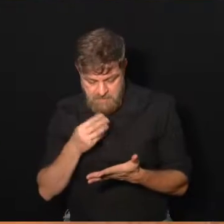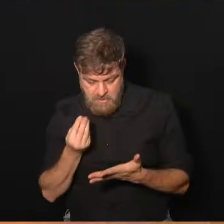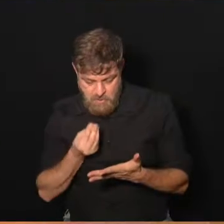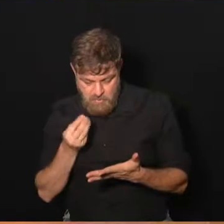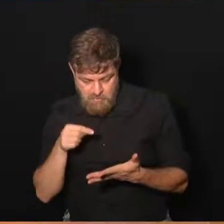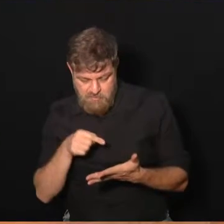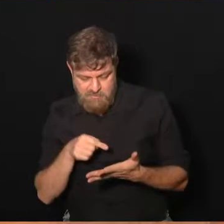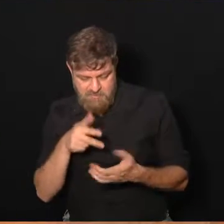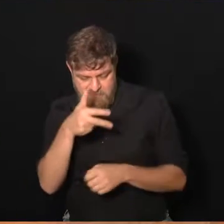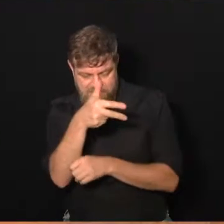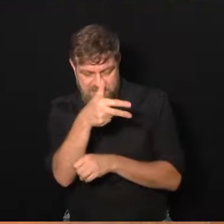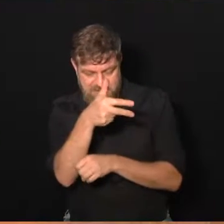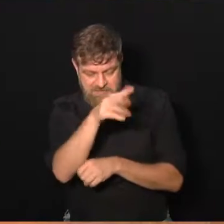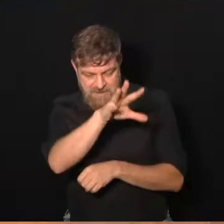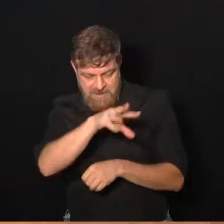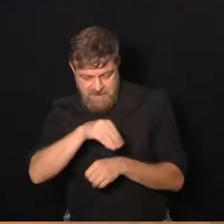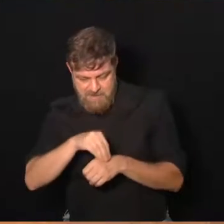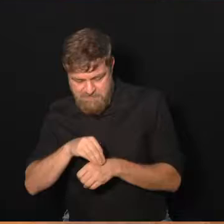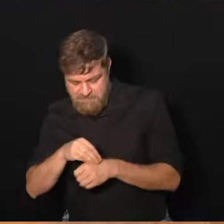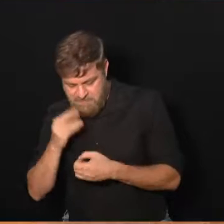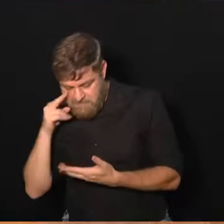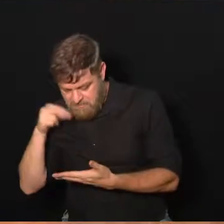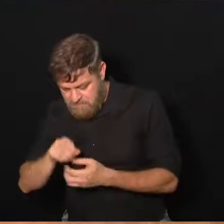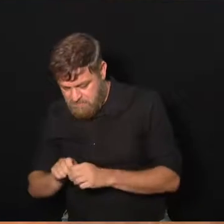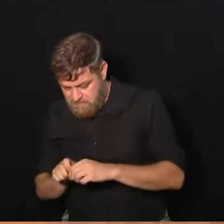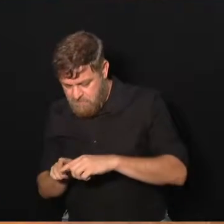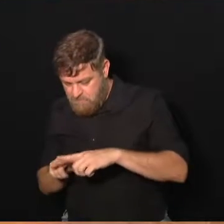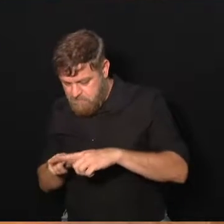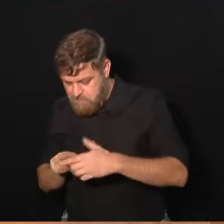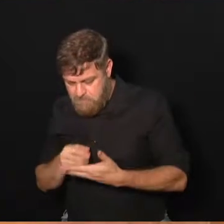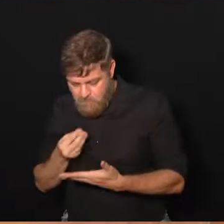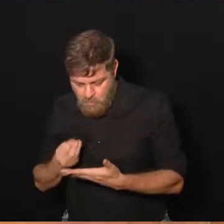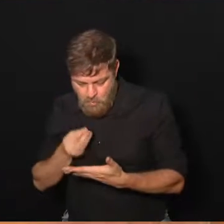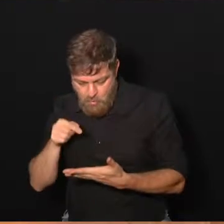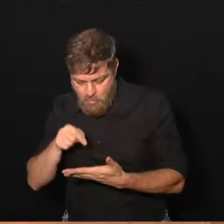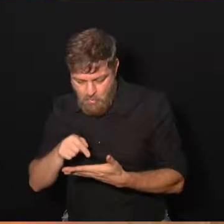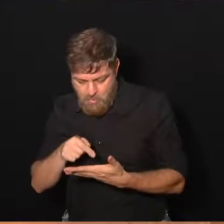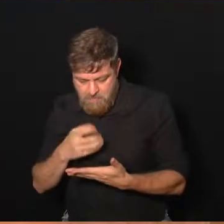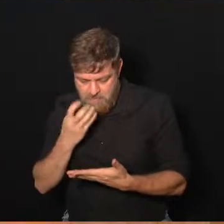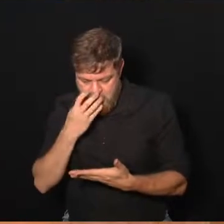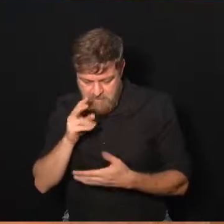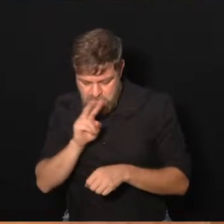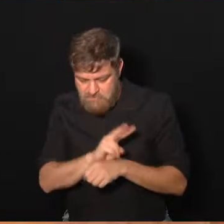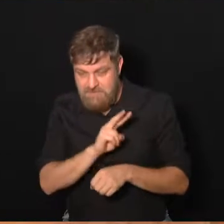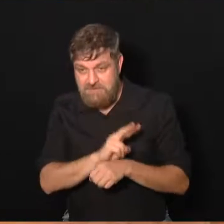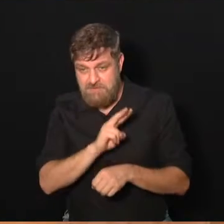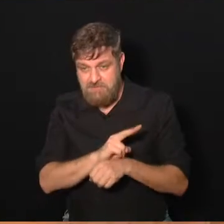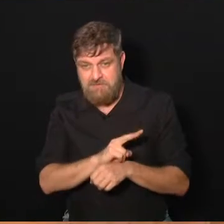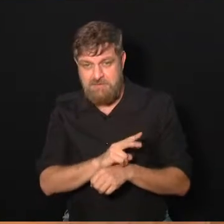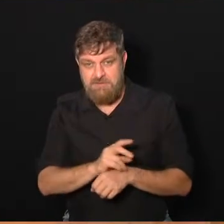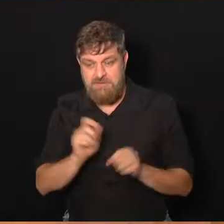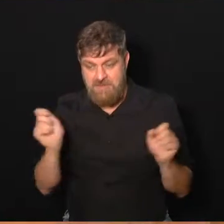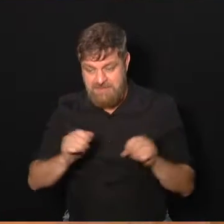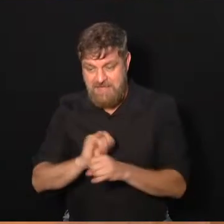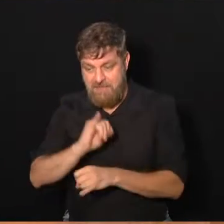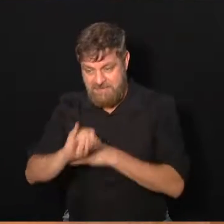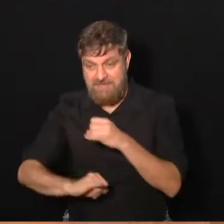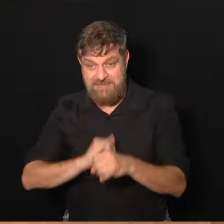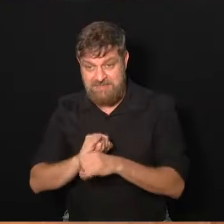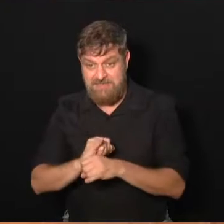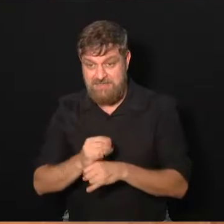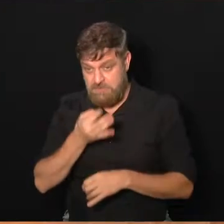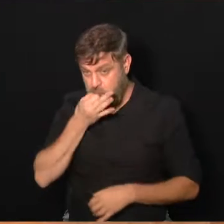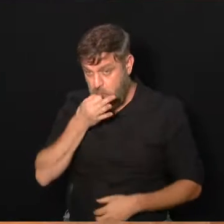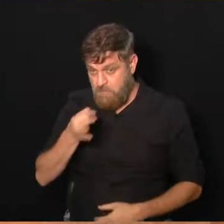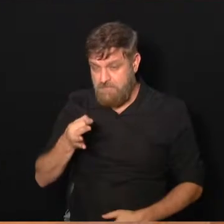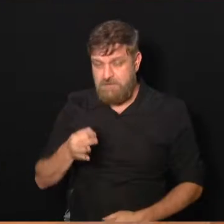câmera lá em tempo real e estar vendo de que forma está sendo tratado o seu animal naquele local. Então, aqui é uma sugestão.